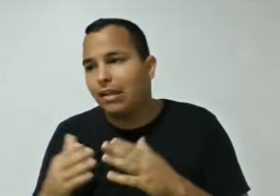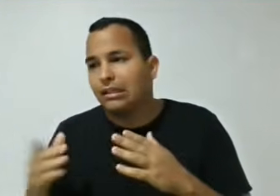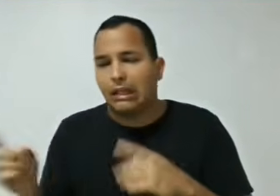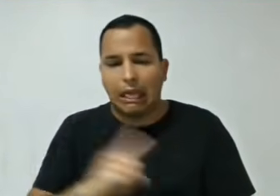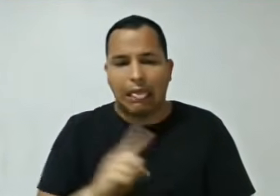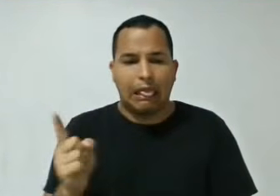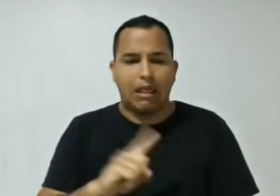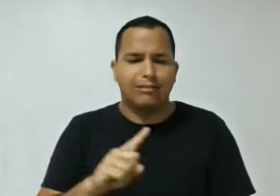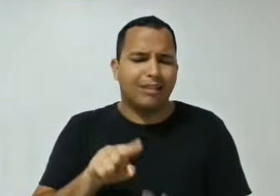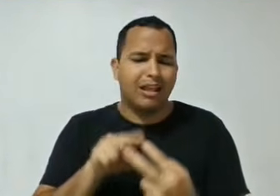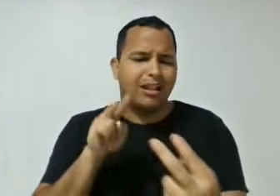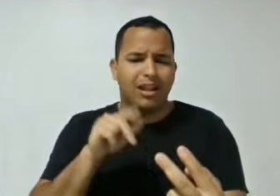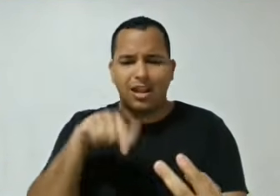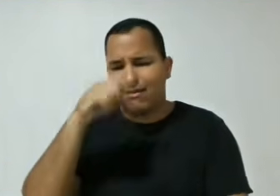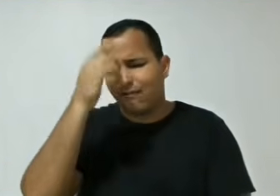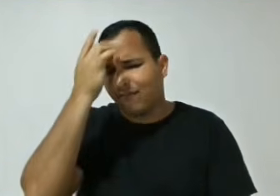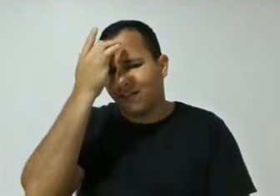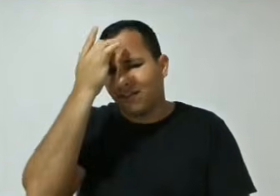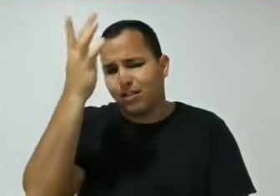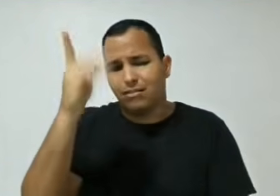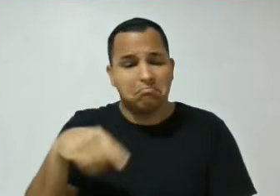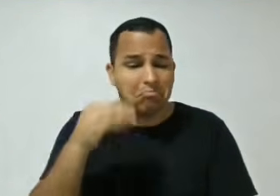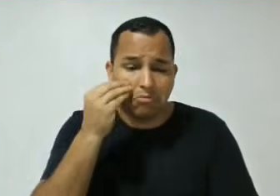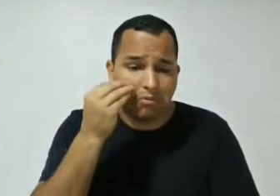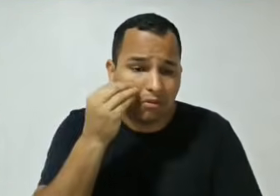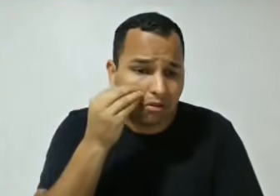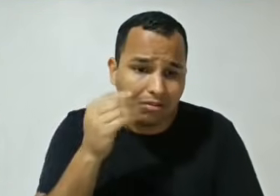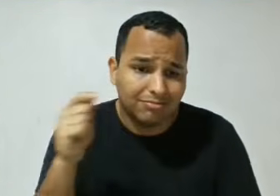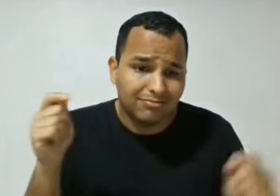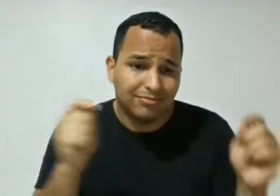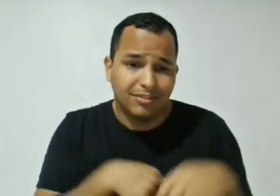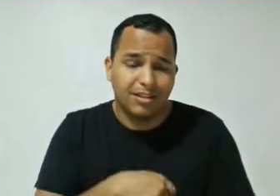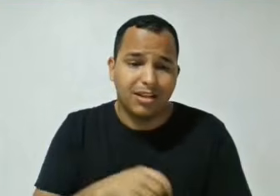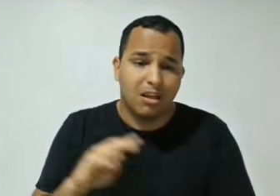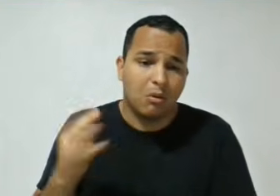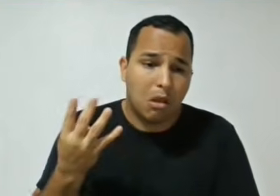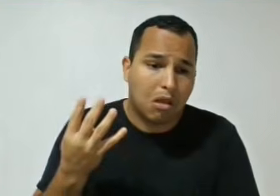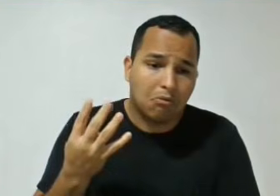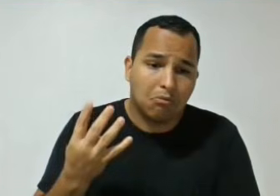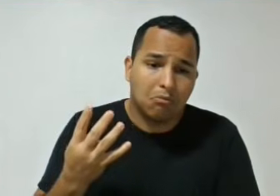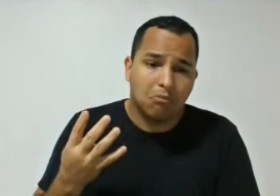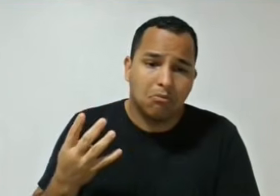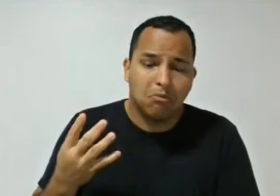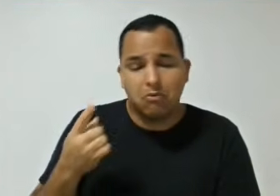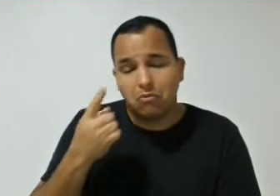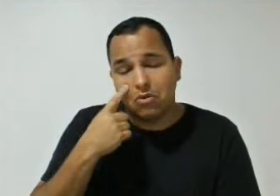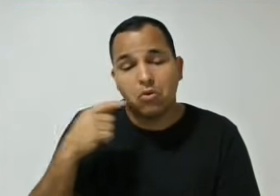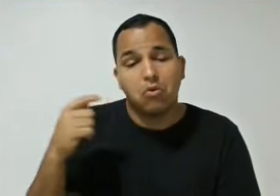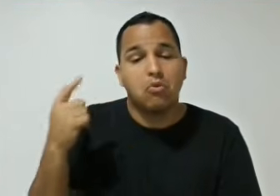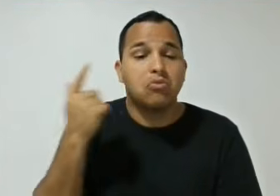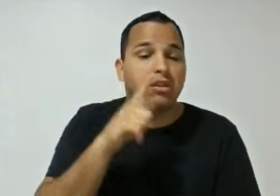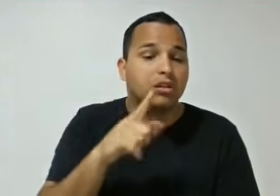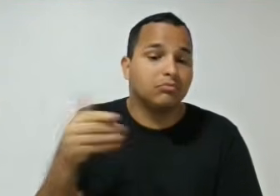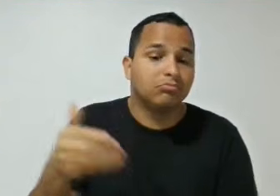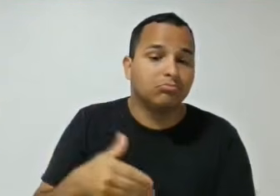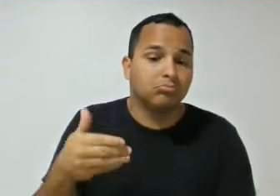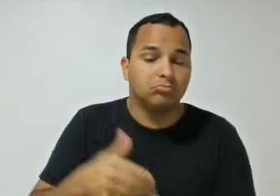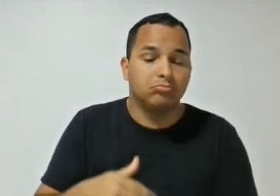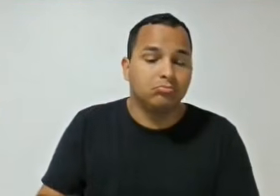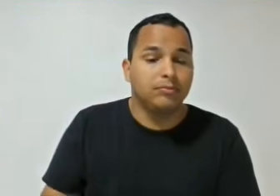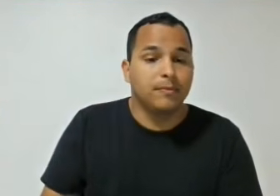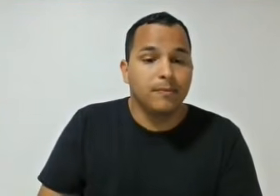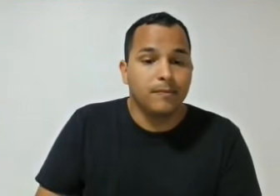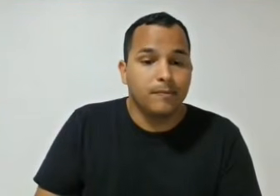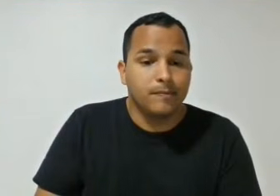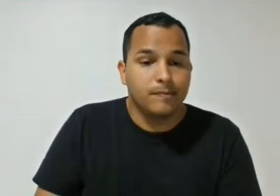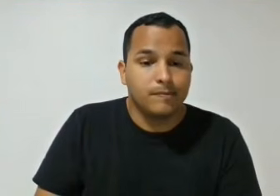online a gente consegue criar, talvez fazer um teste para ver se aumenta o quadro e se a gente qualifica essa discussão. O outro